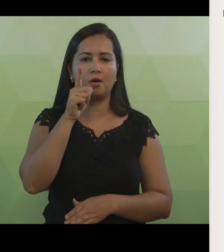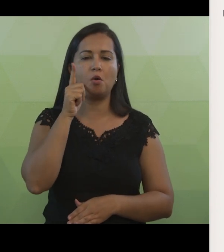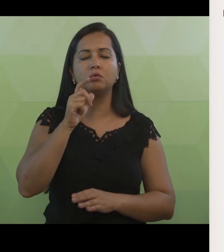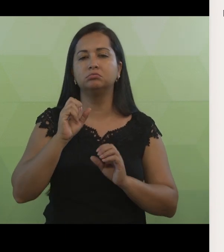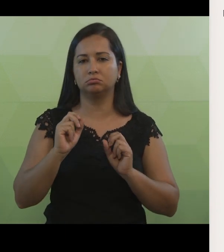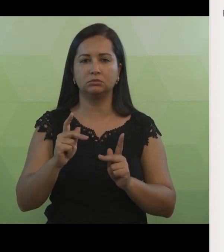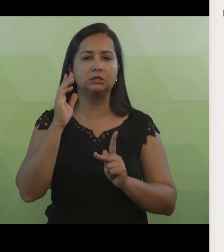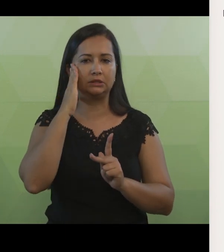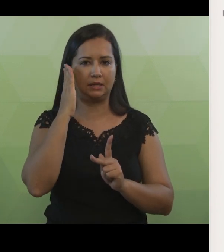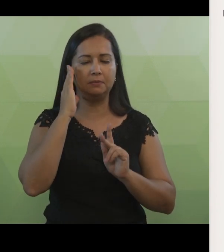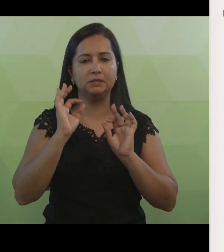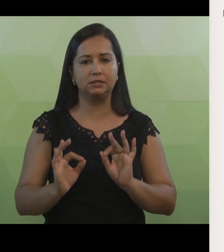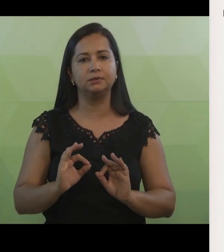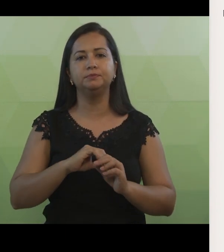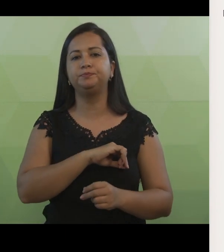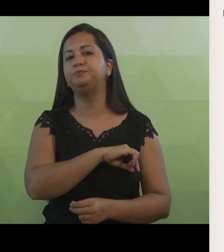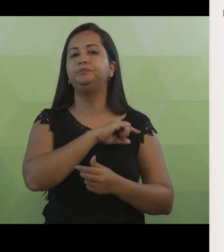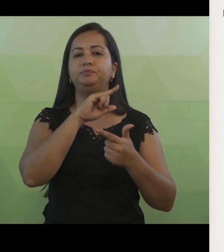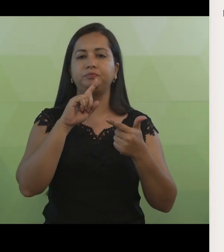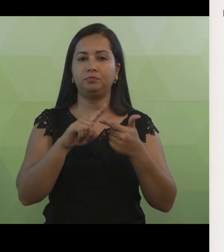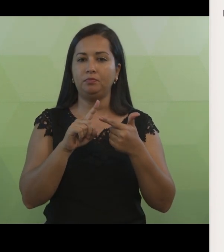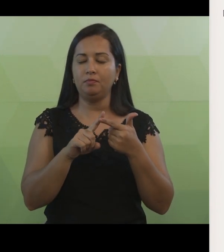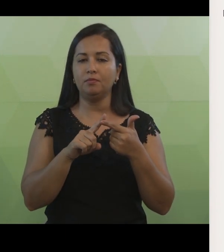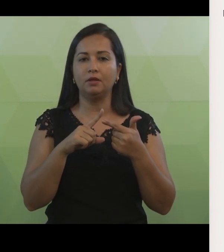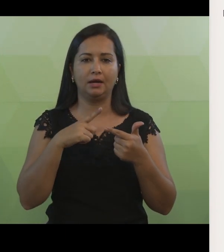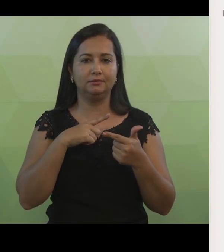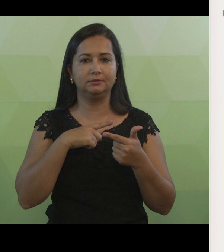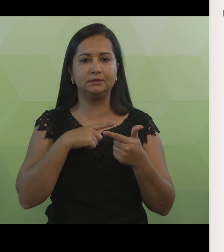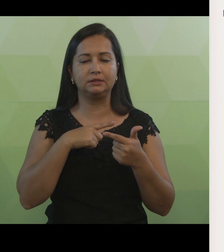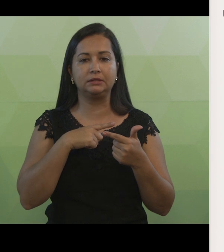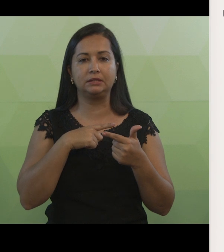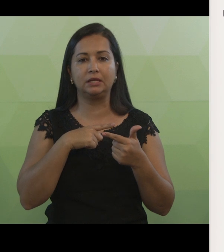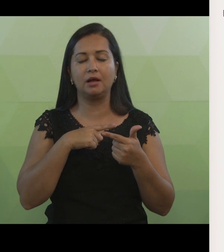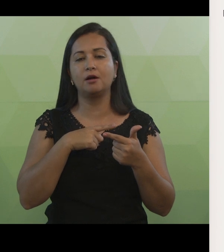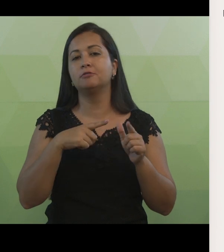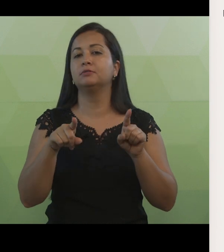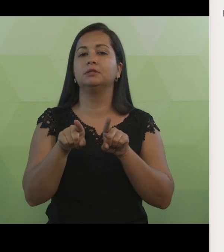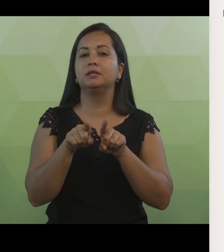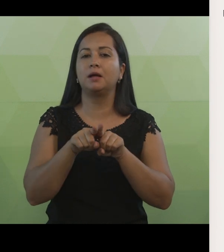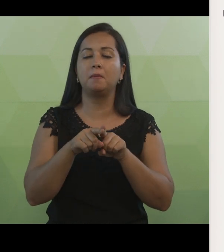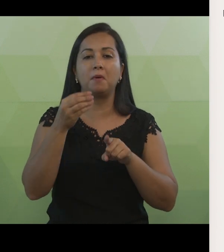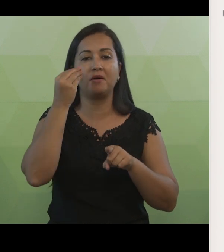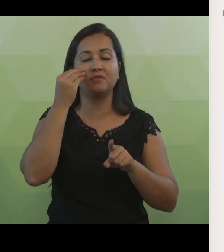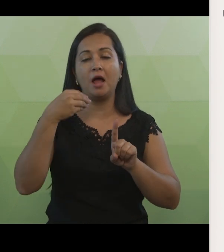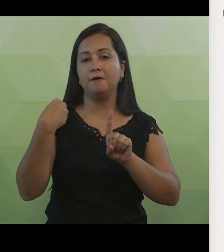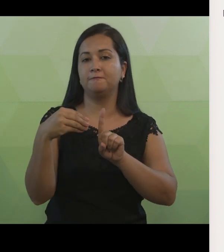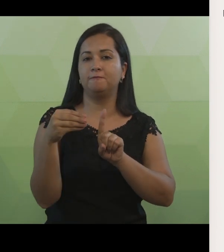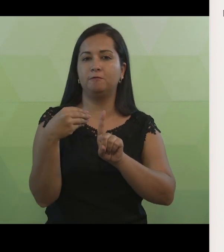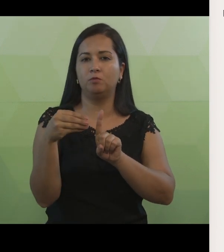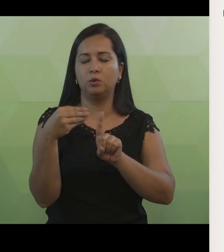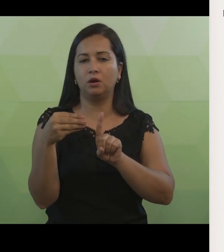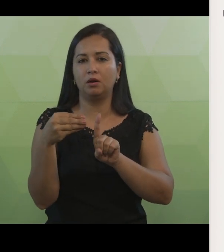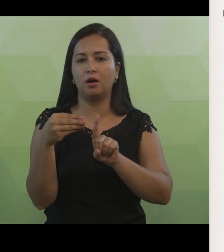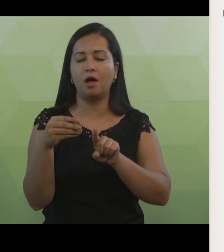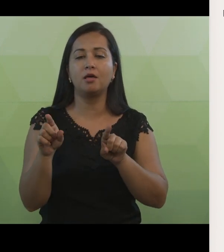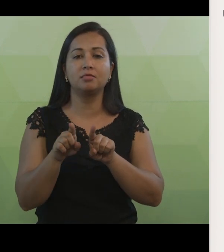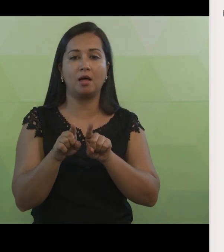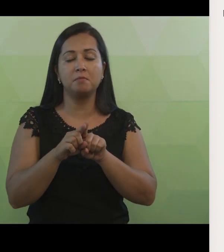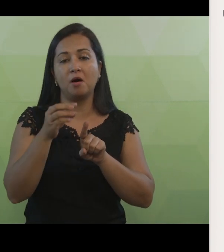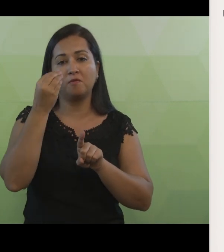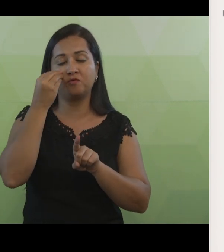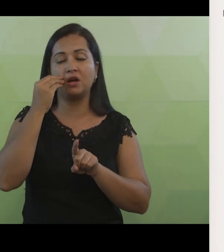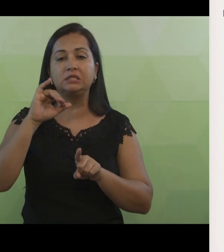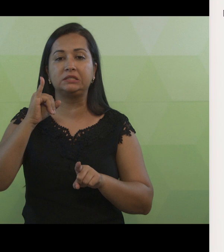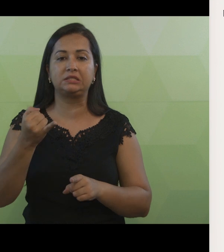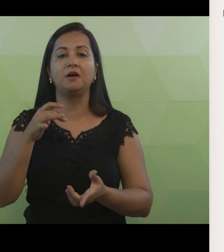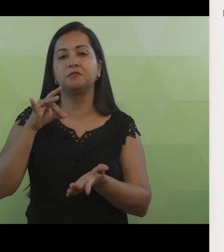No nível 2, os testes já são mais específicos, testando vulnerabilidade do sistema e a parte de validação dos dados, e ainda